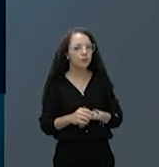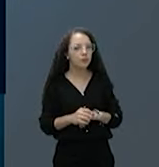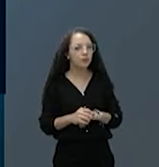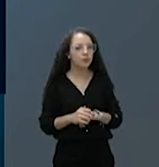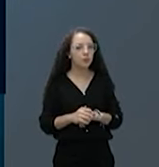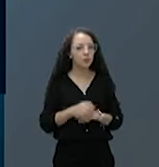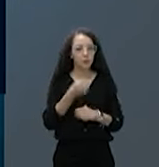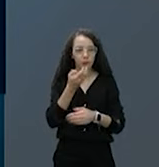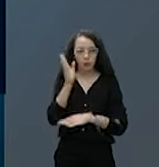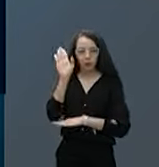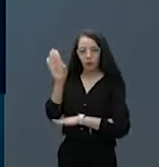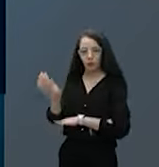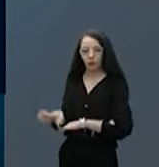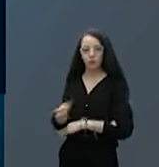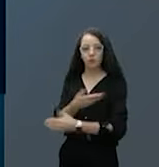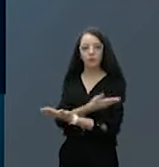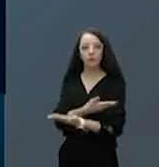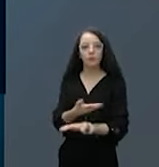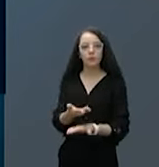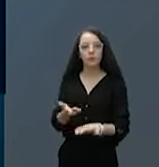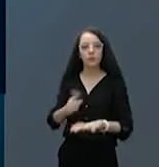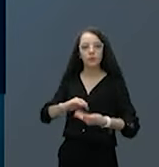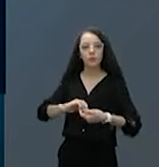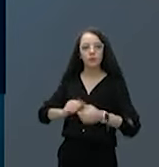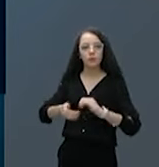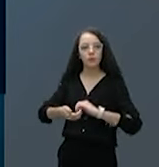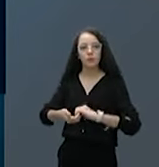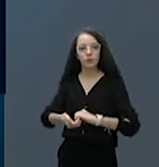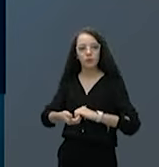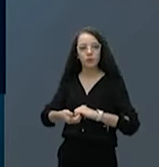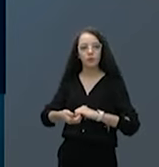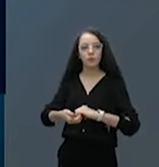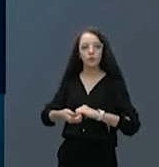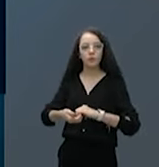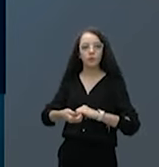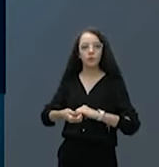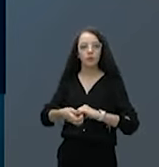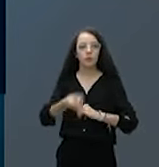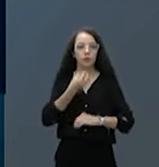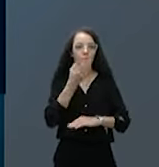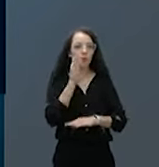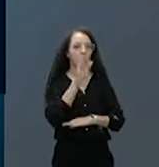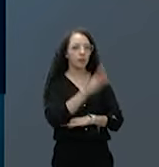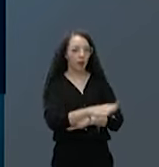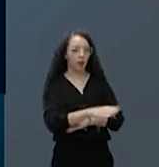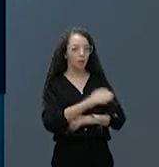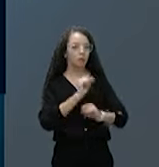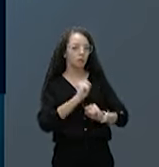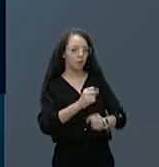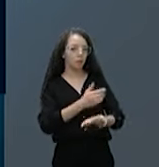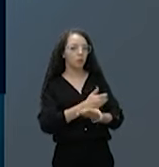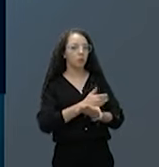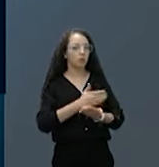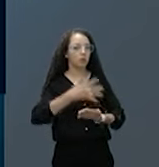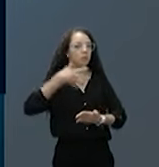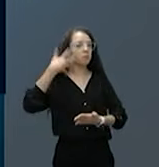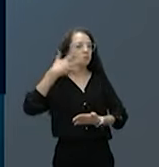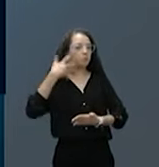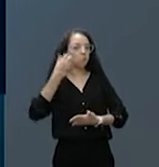Boa tarde, excelência. Boa tarde, doutor Rafael. Você Boa tarde, está com a excelência. palavra, por favor. Uma boa